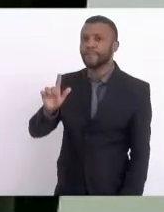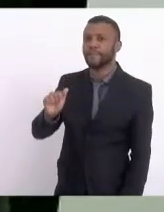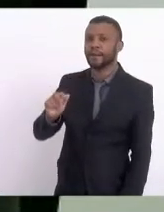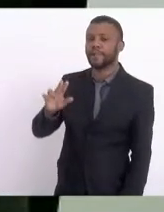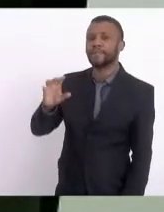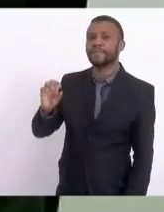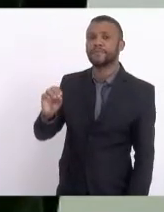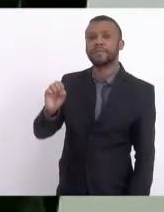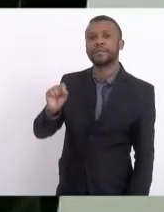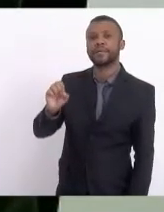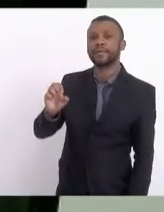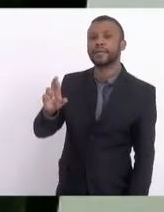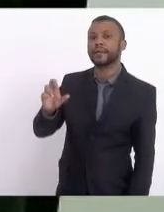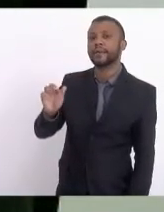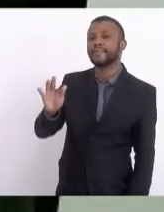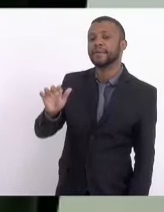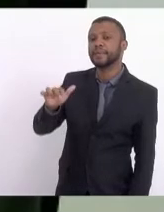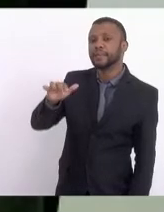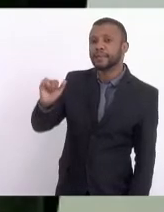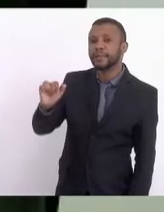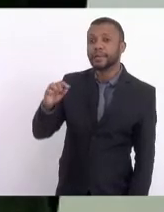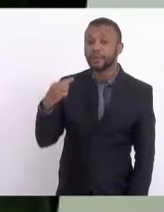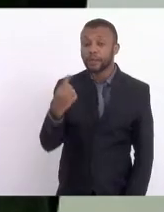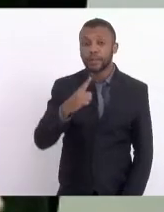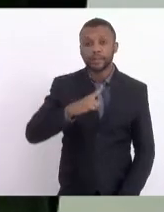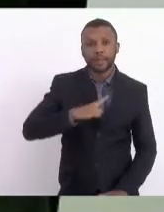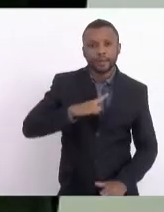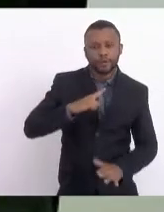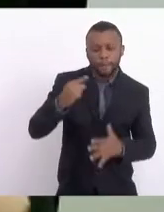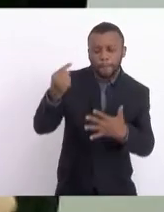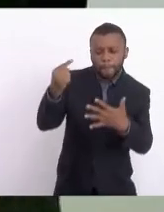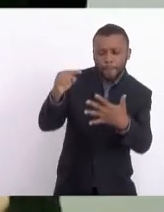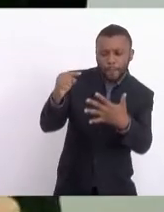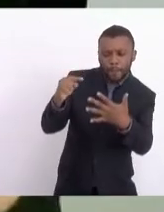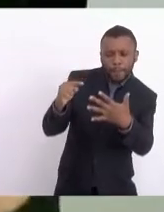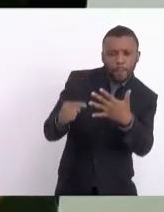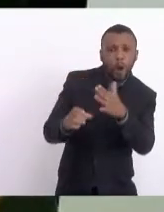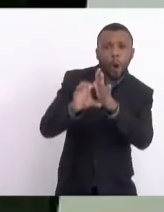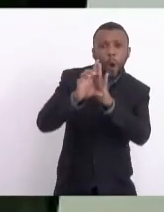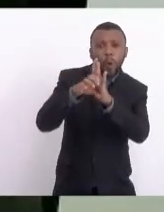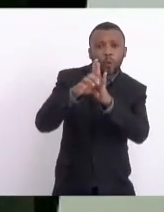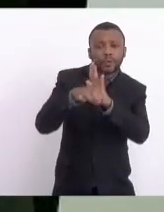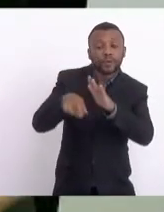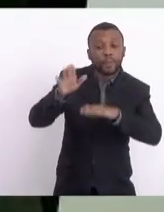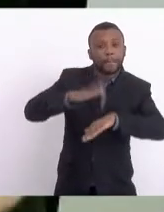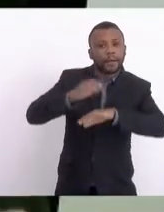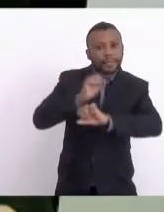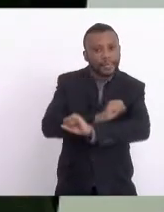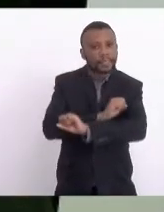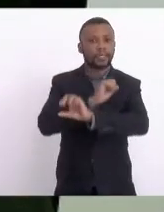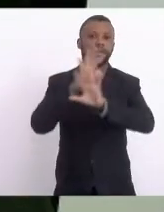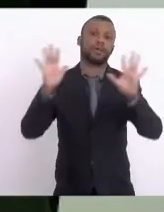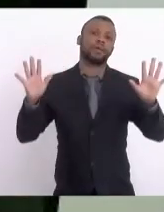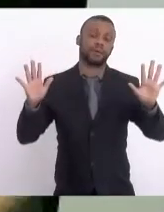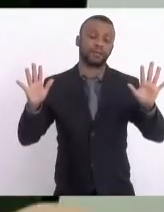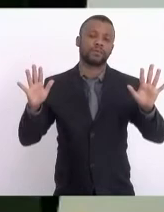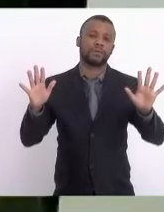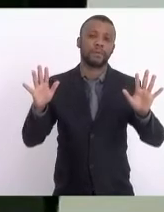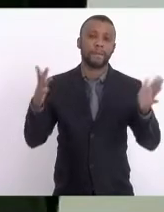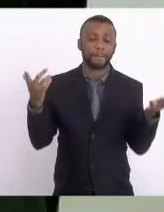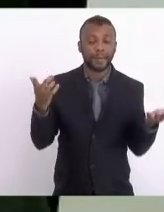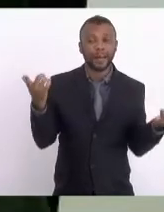pudesse ter esses conceitos melhores definidos para que a gente deixasse isso, inclusive,